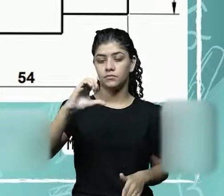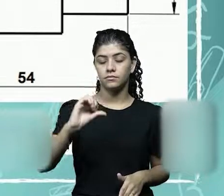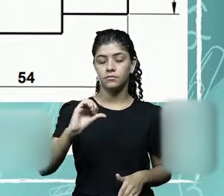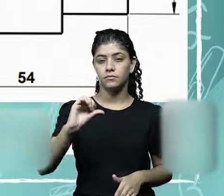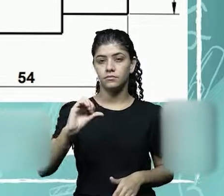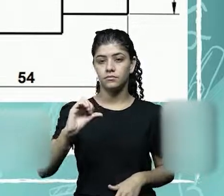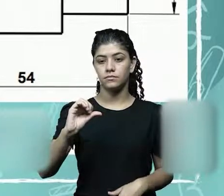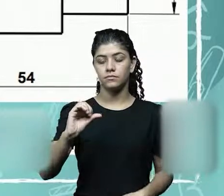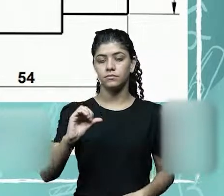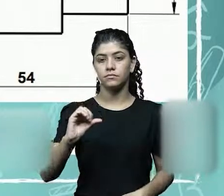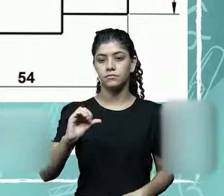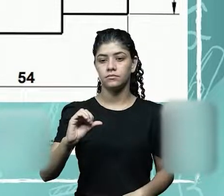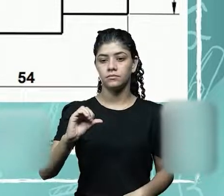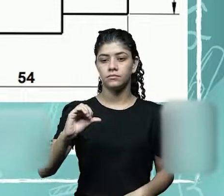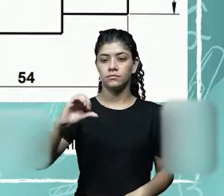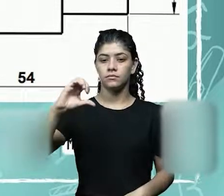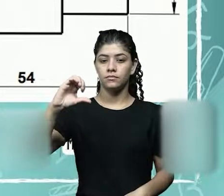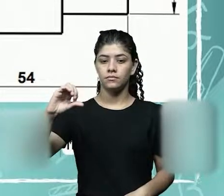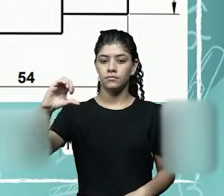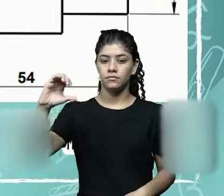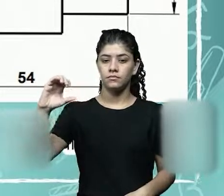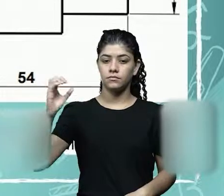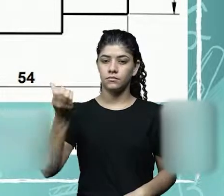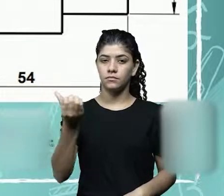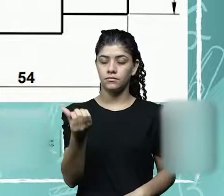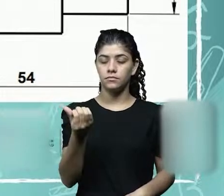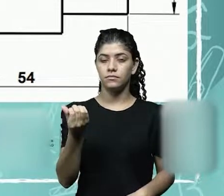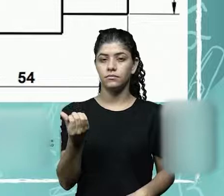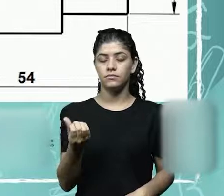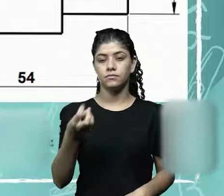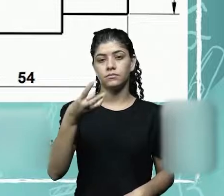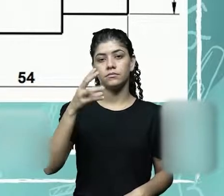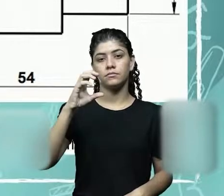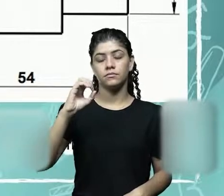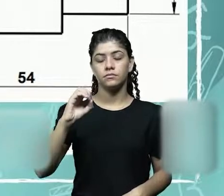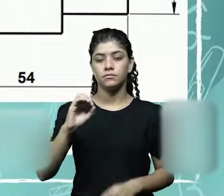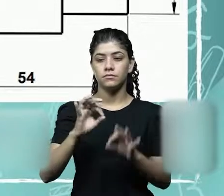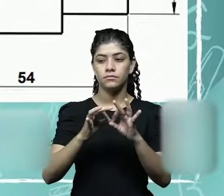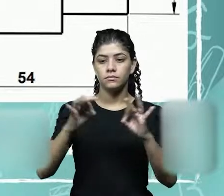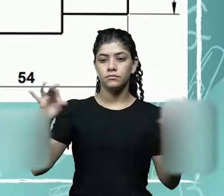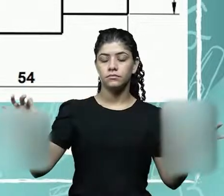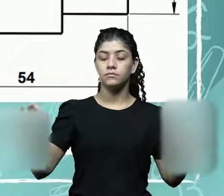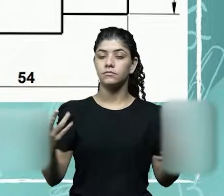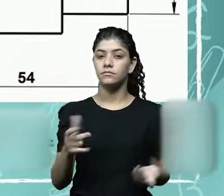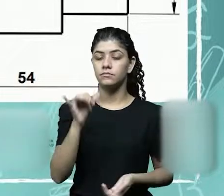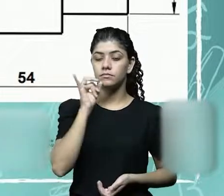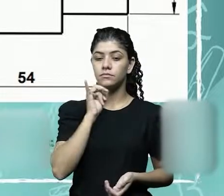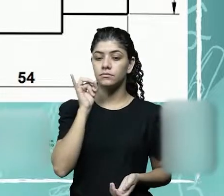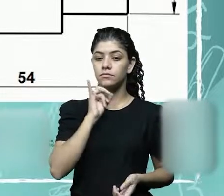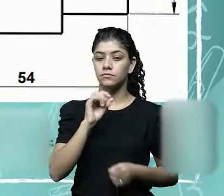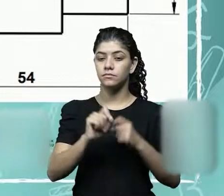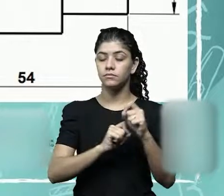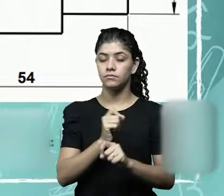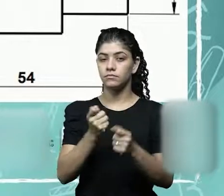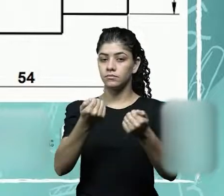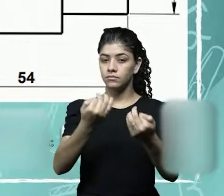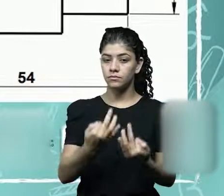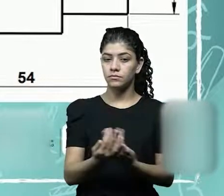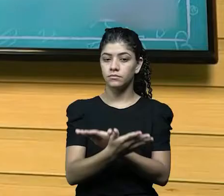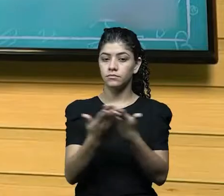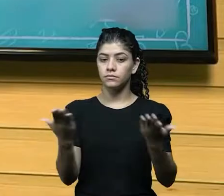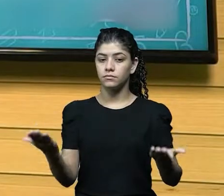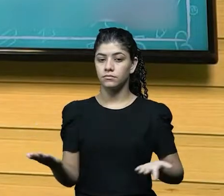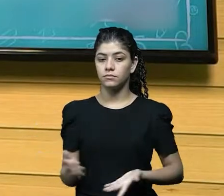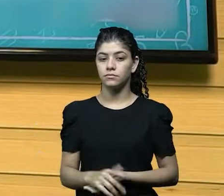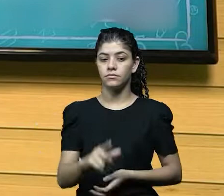29.996. 30 é a dimensão nominal. Aqui nós temos um exemplo do que eu falei